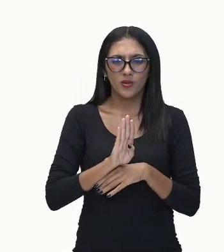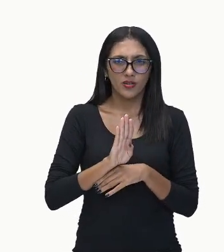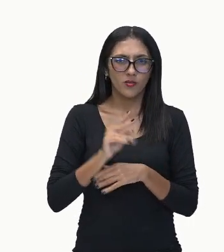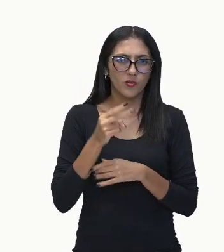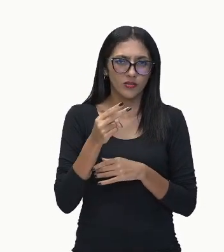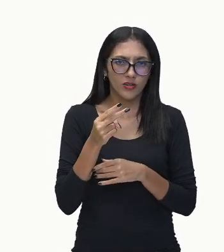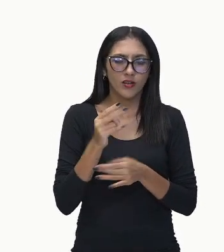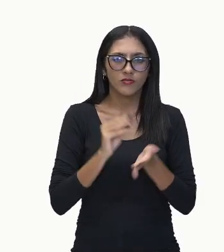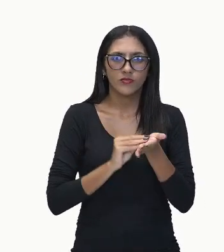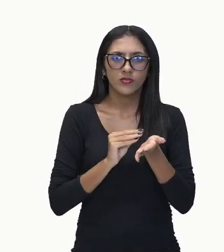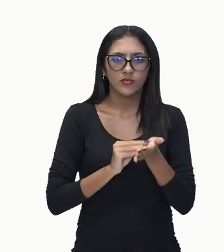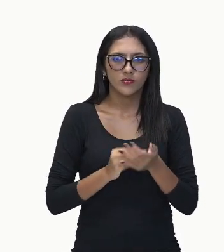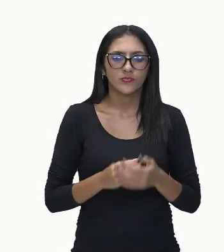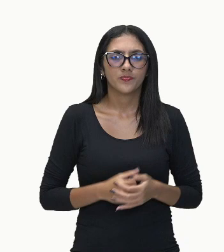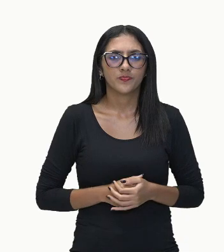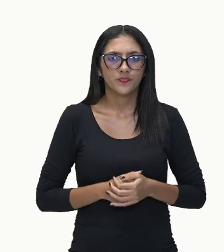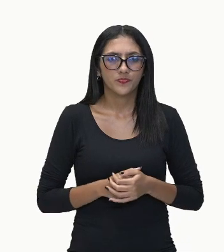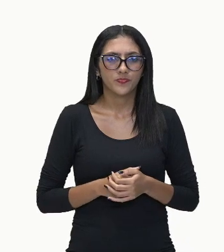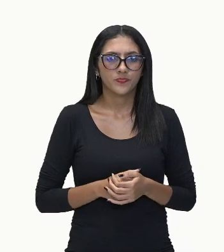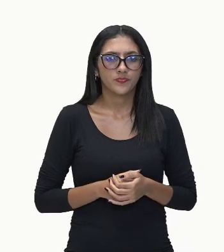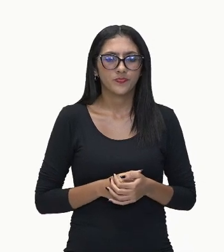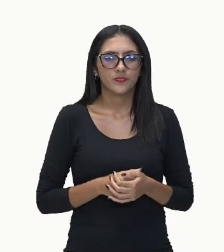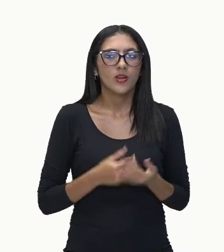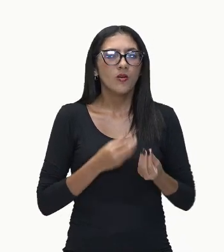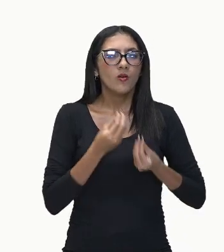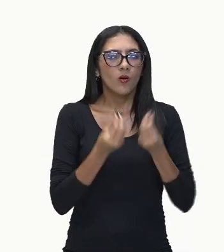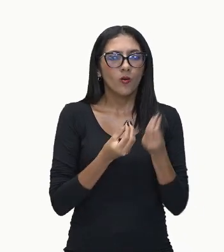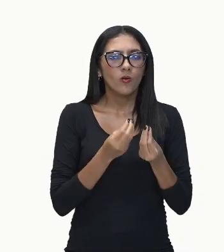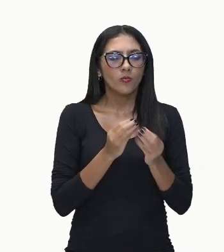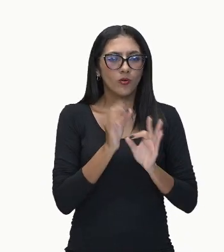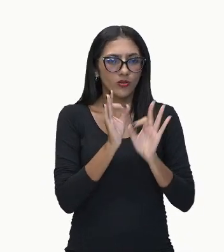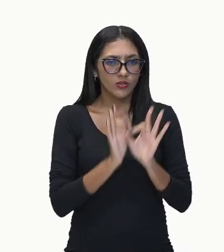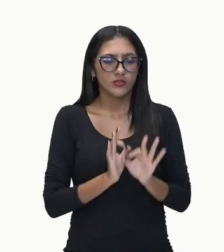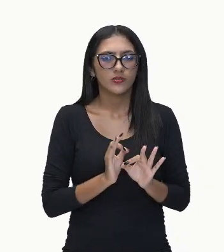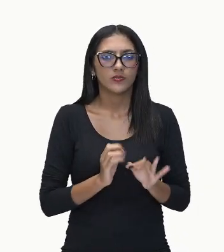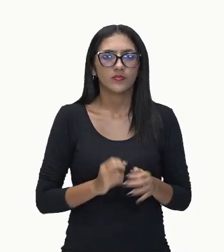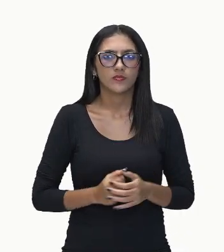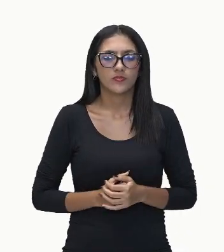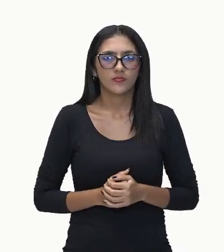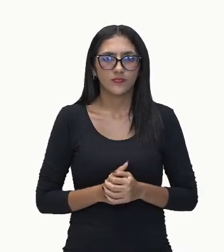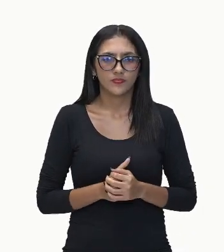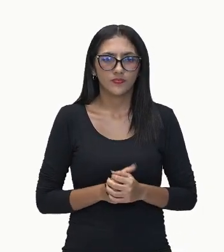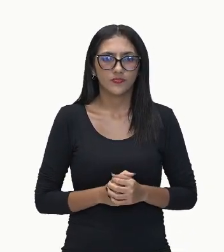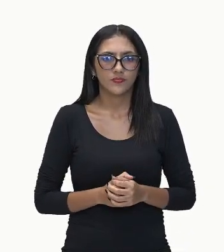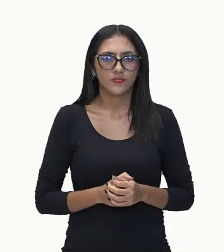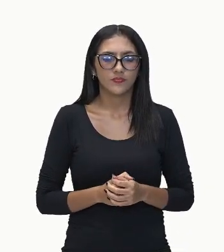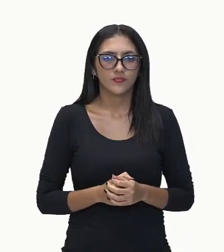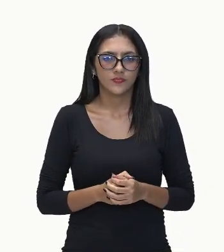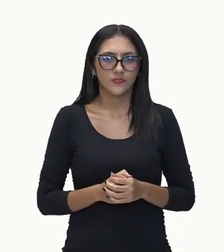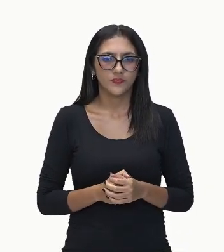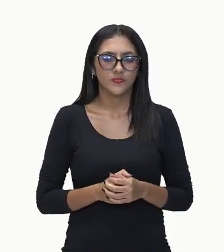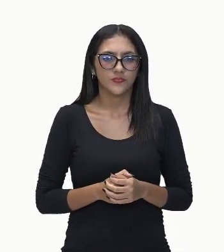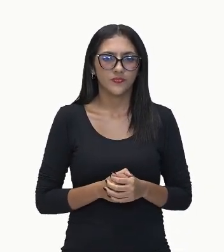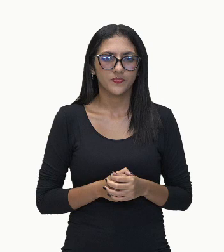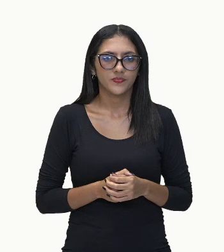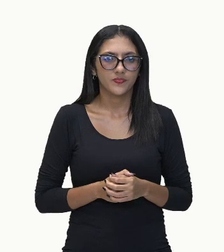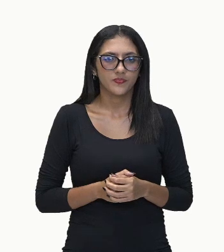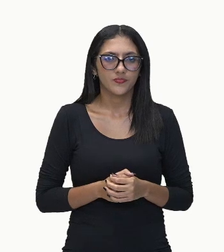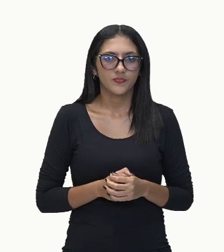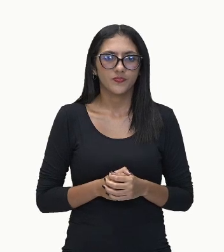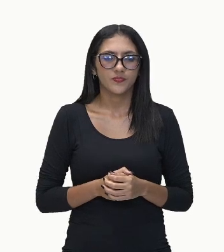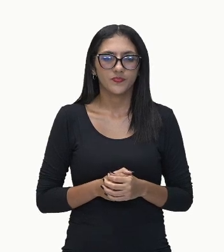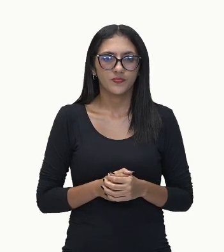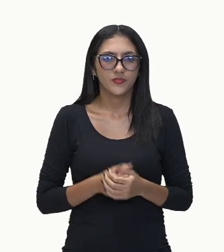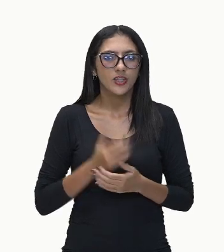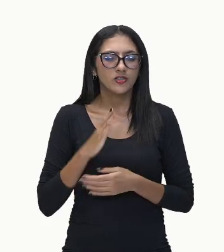beleza e para determinar esse termo independente nós vamos fazer o seguinte ó nós vamos fazer o que nós já